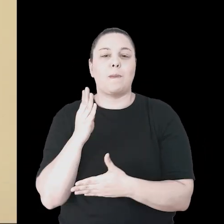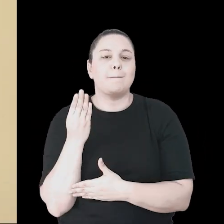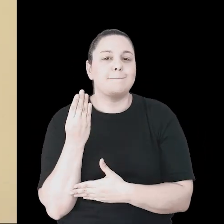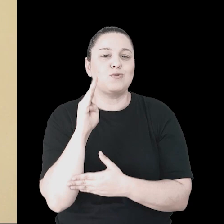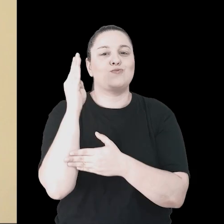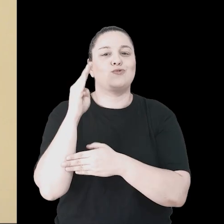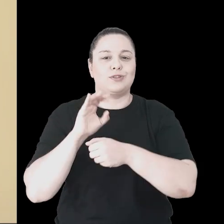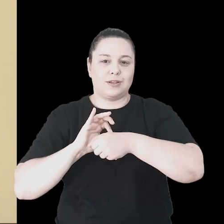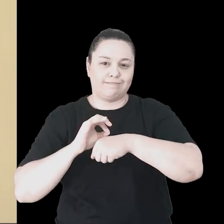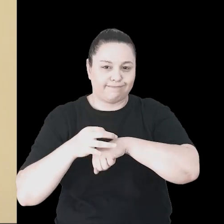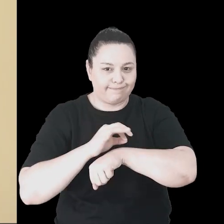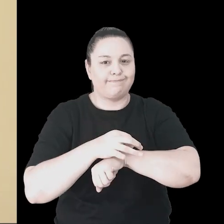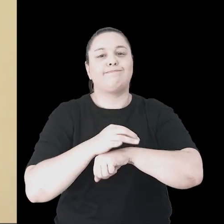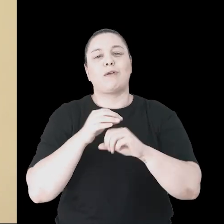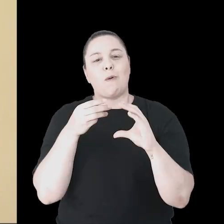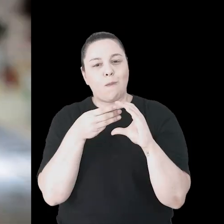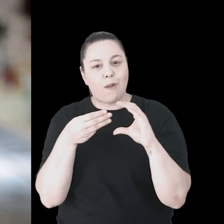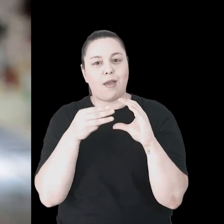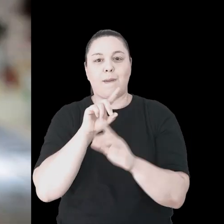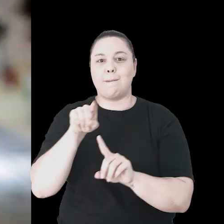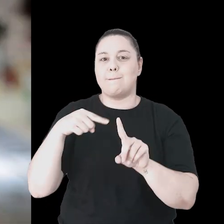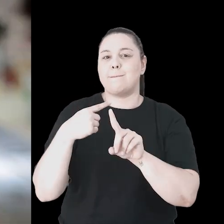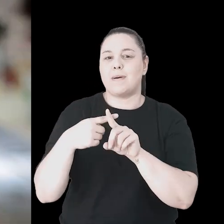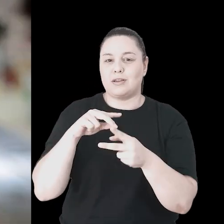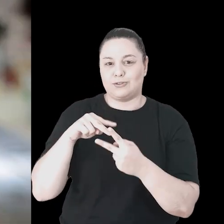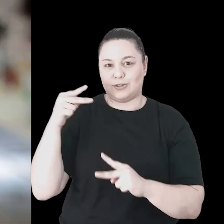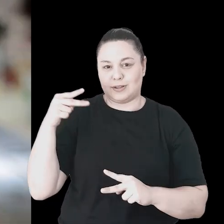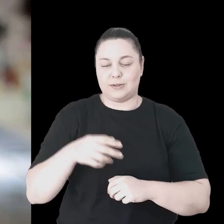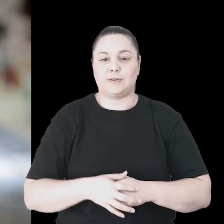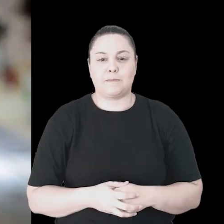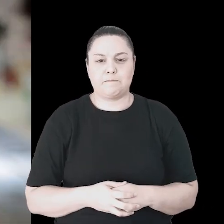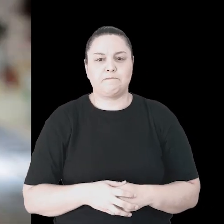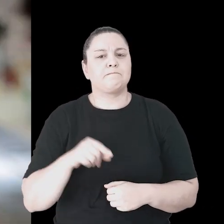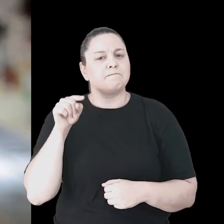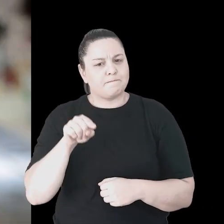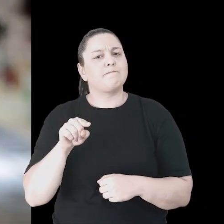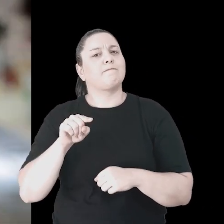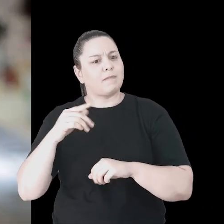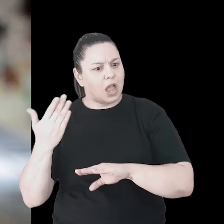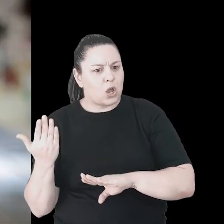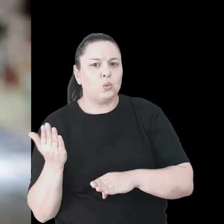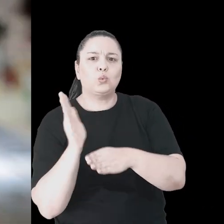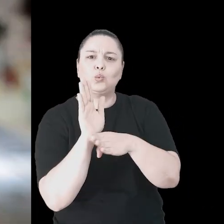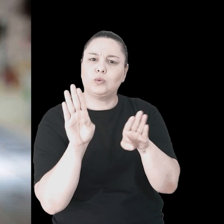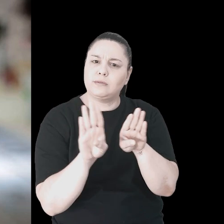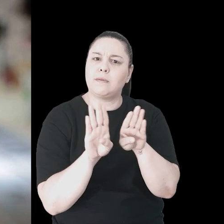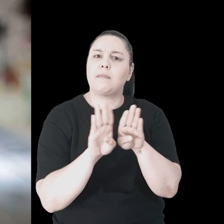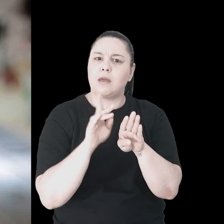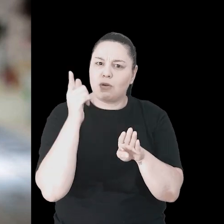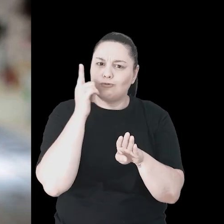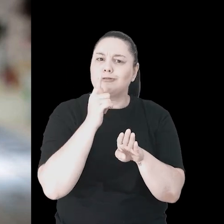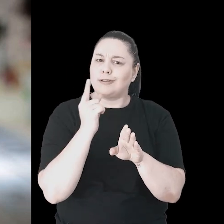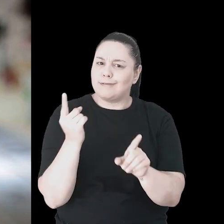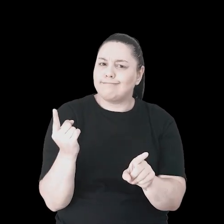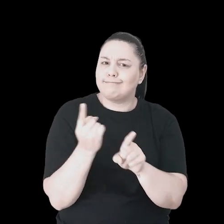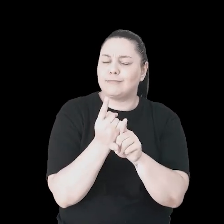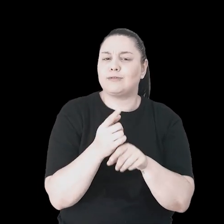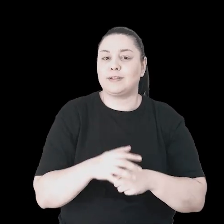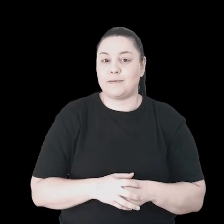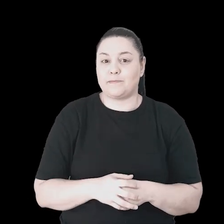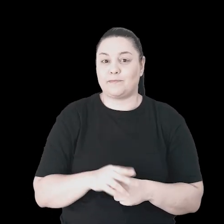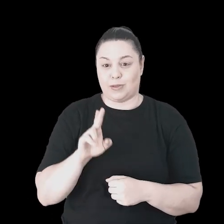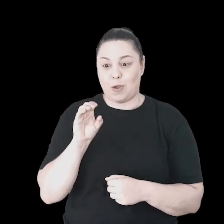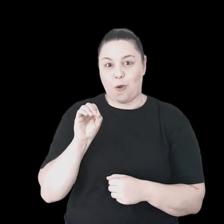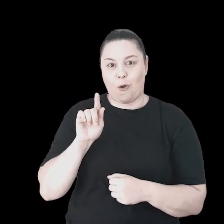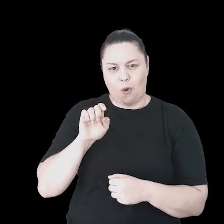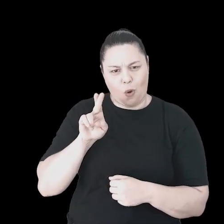biologia molecular e genética. Roger Chen também recebeu o gene da GFP de Pracher e colaborou com ele para expressar a